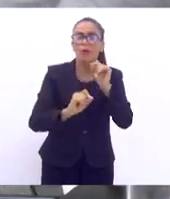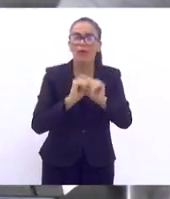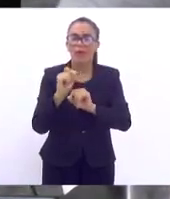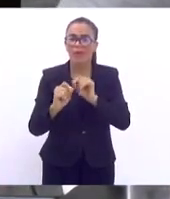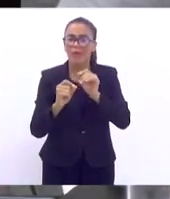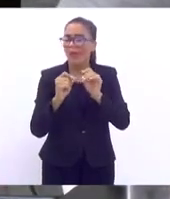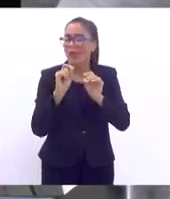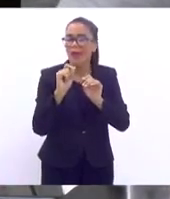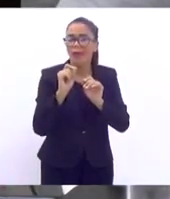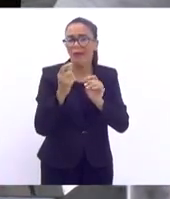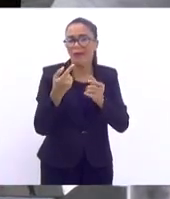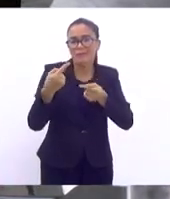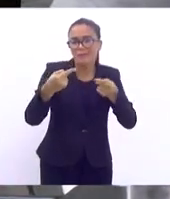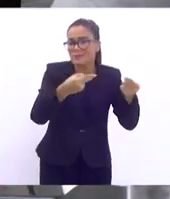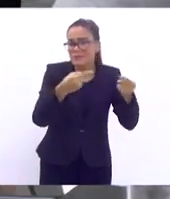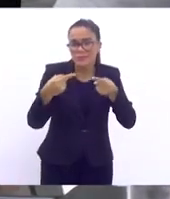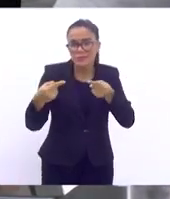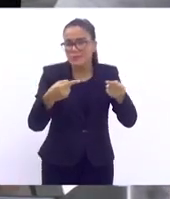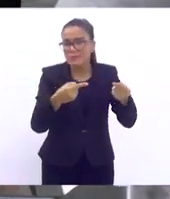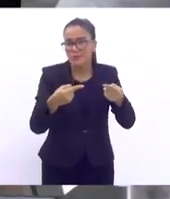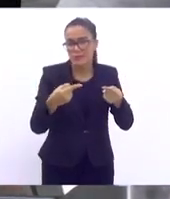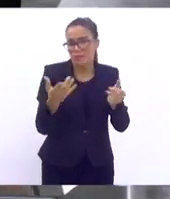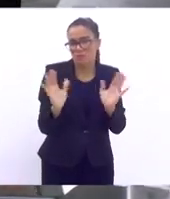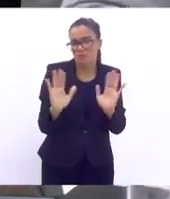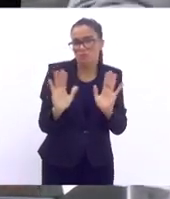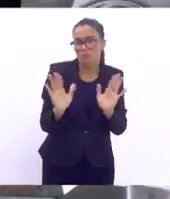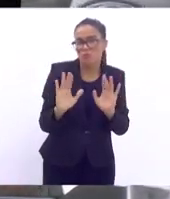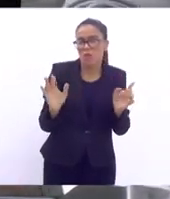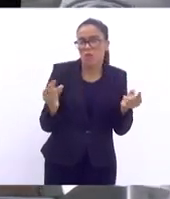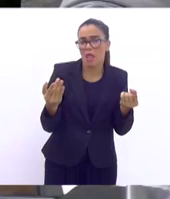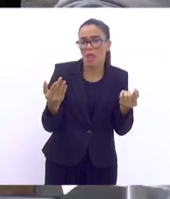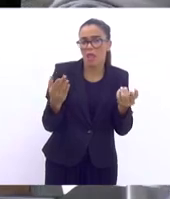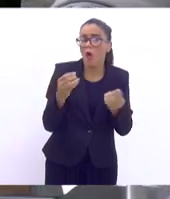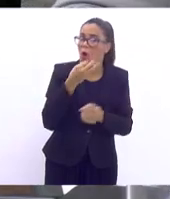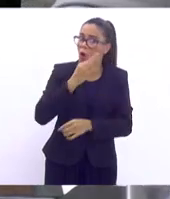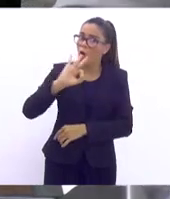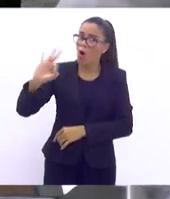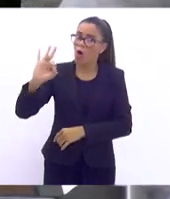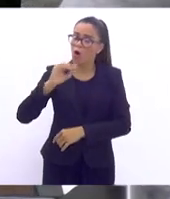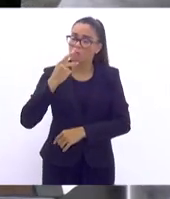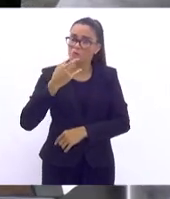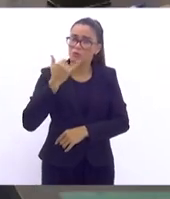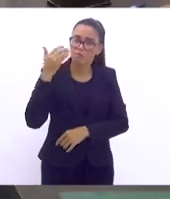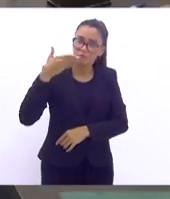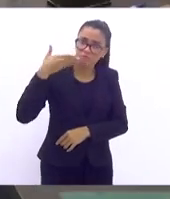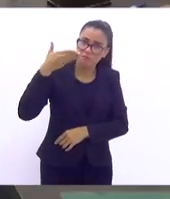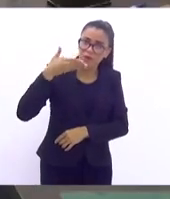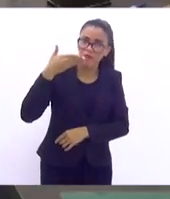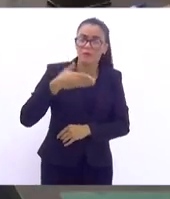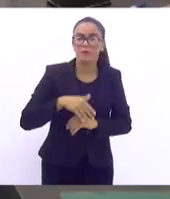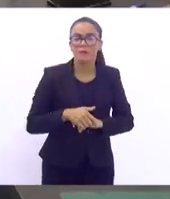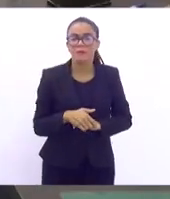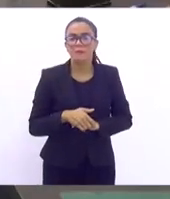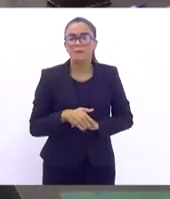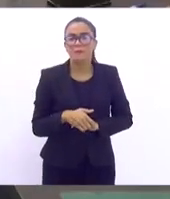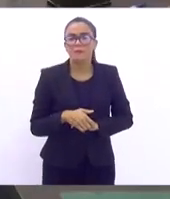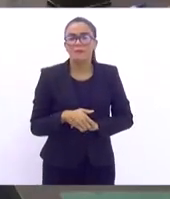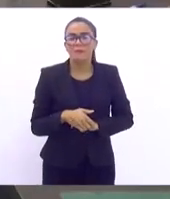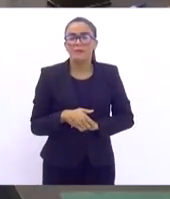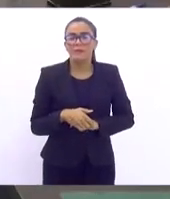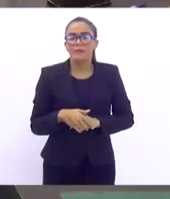à frente não há nenhuma dificuldade do presidente então assim é